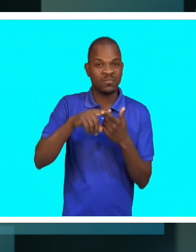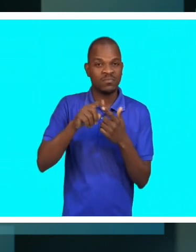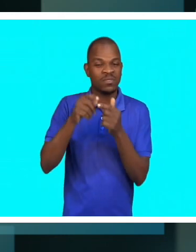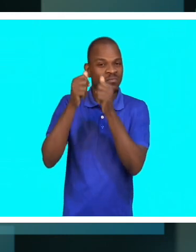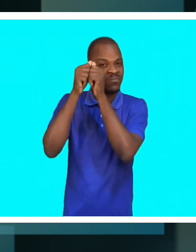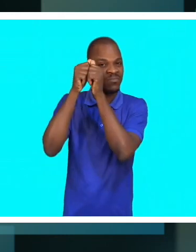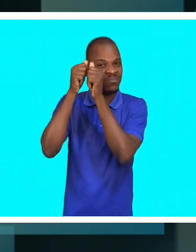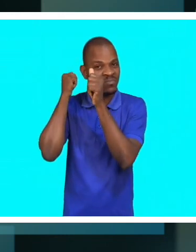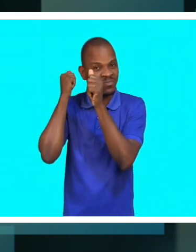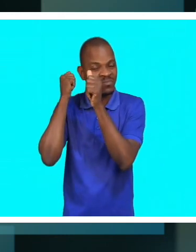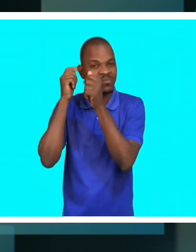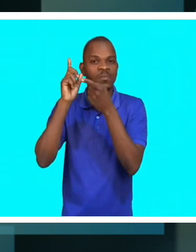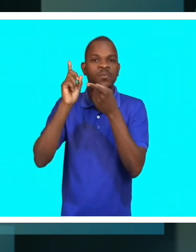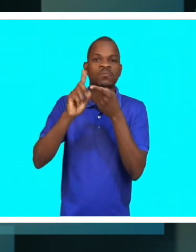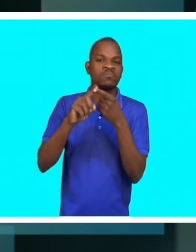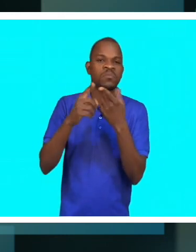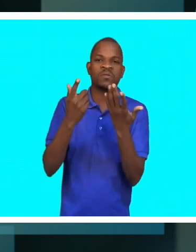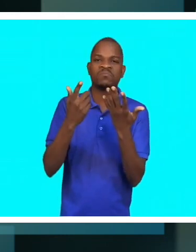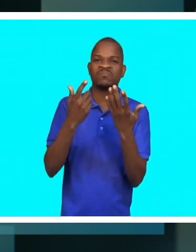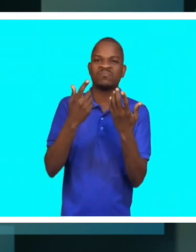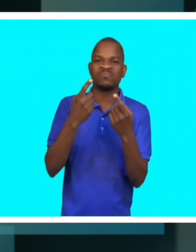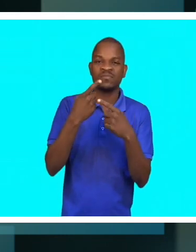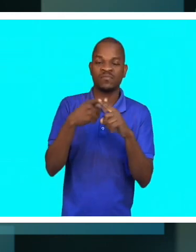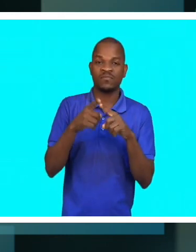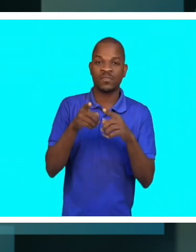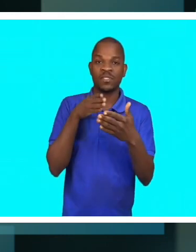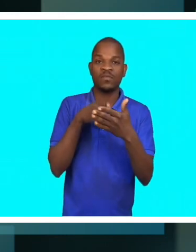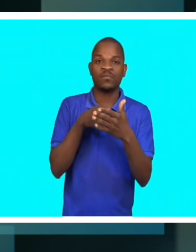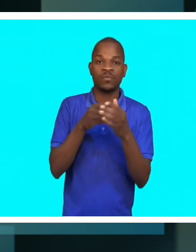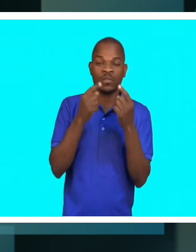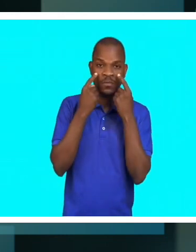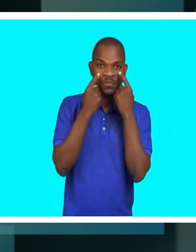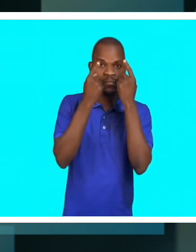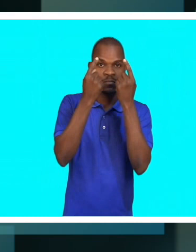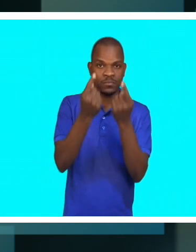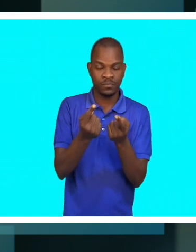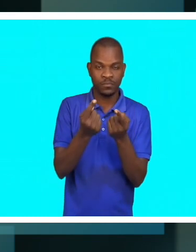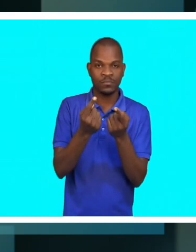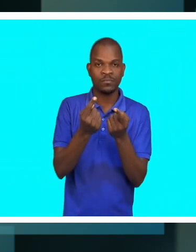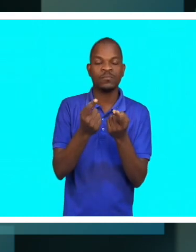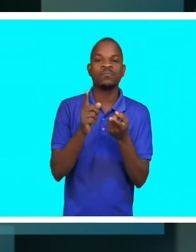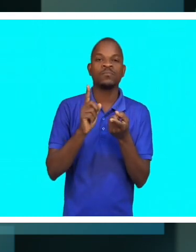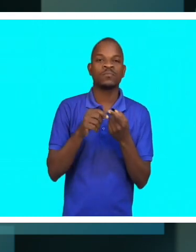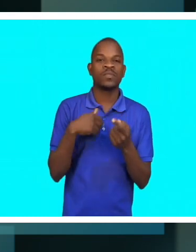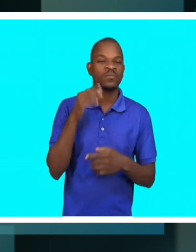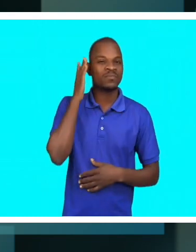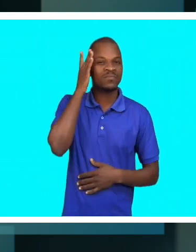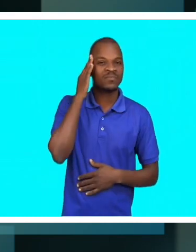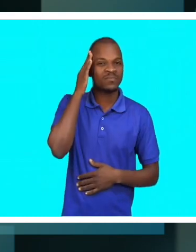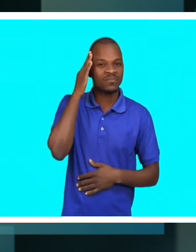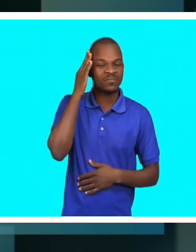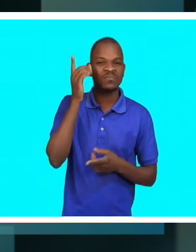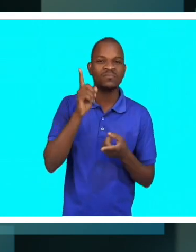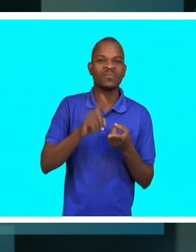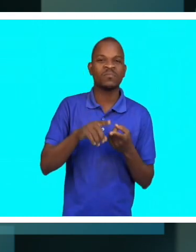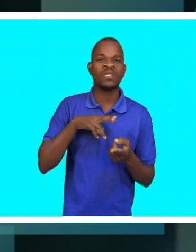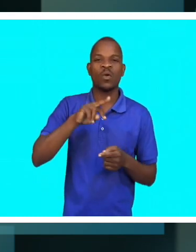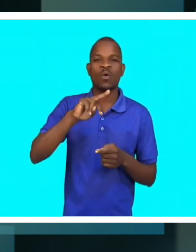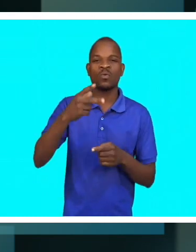intelectuais e também questões graves de visão, deficiência de visão. Eu penso que,